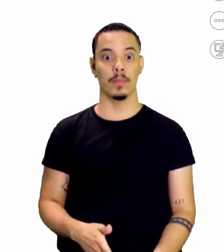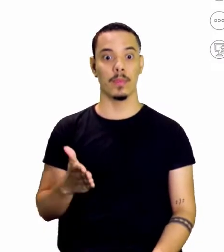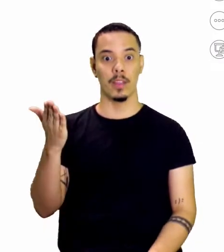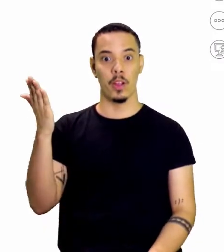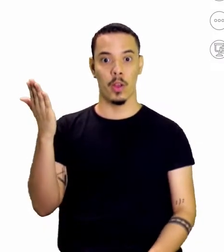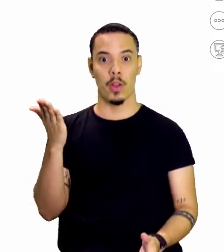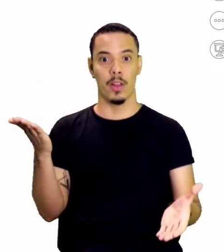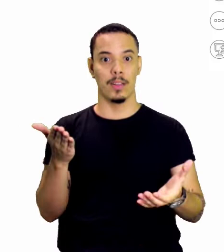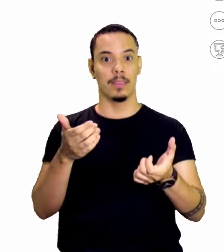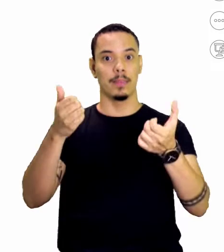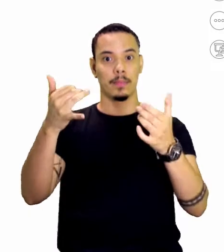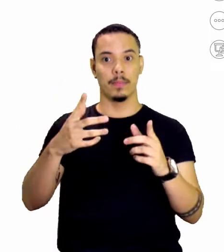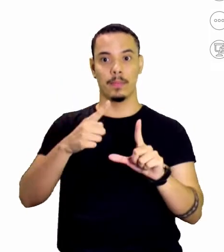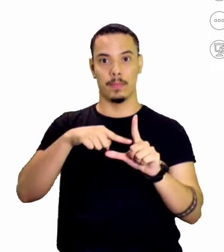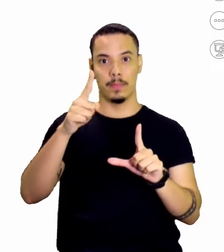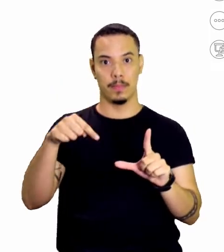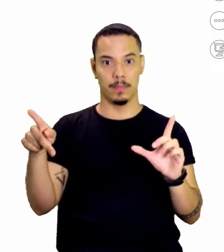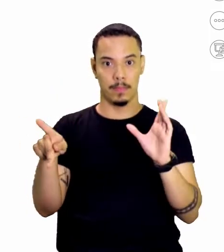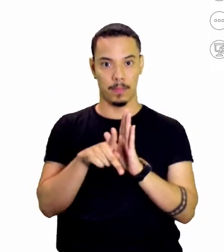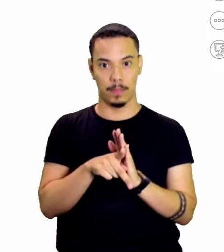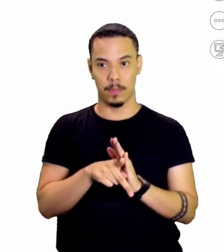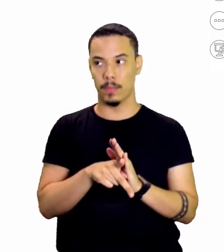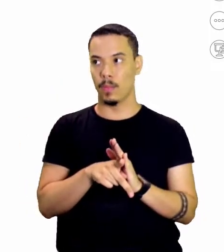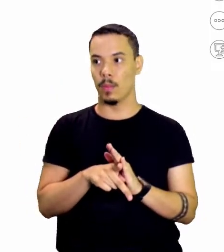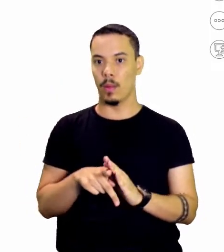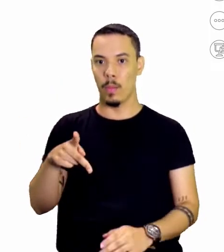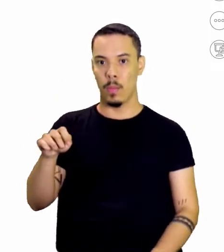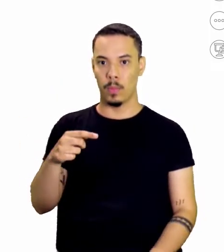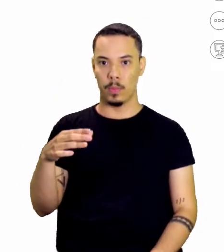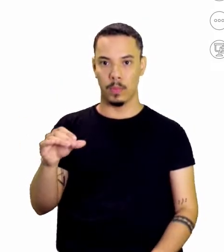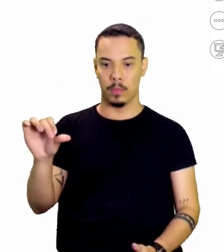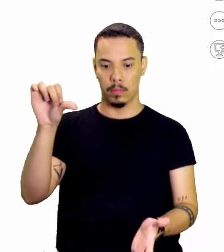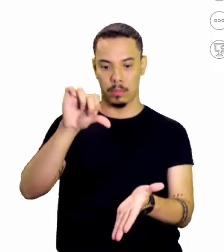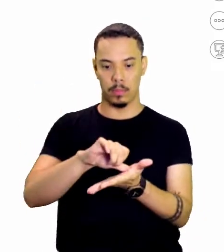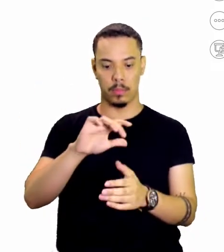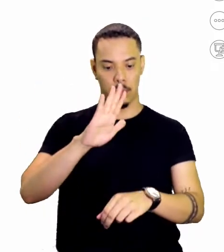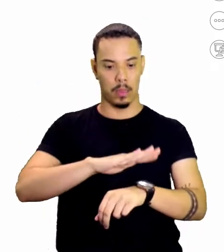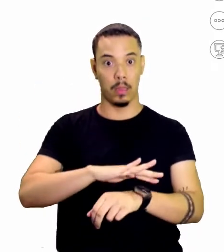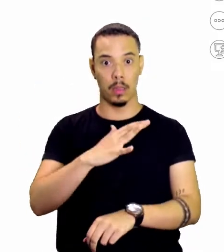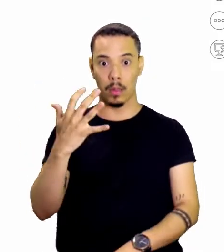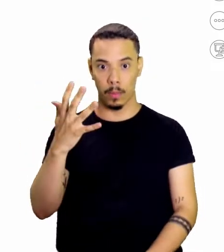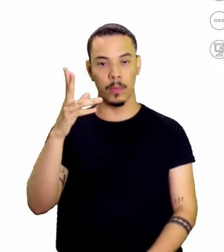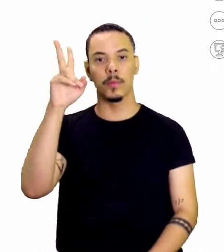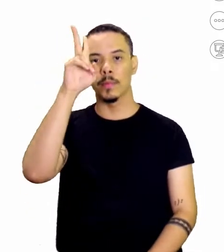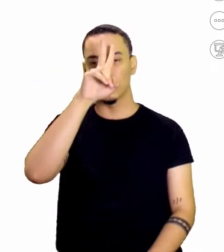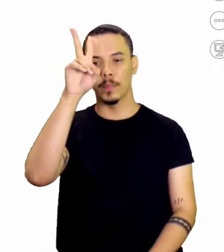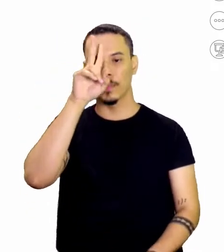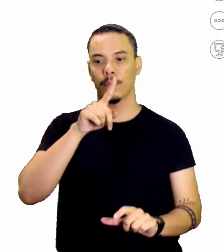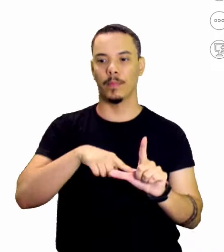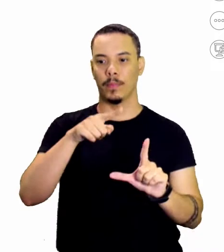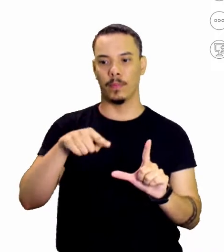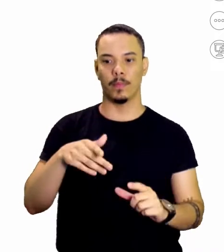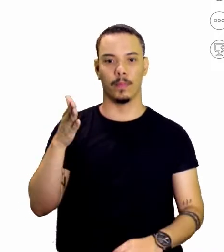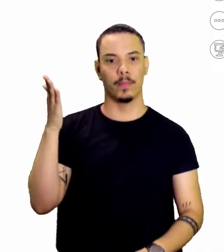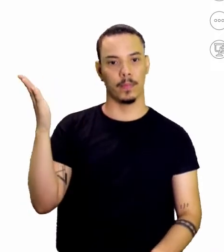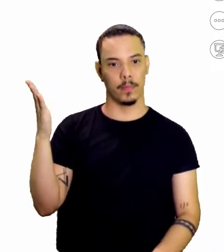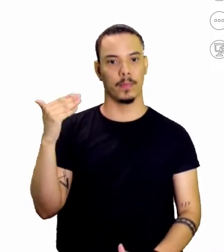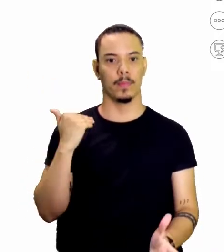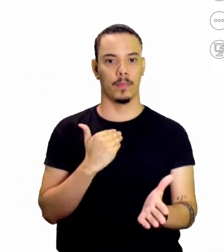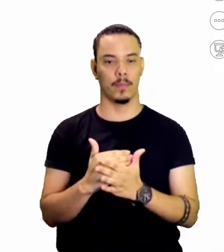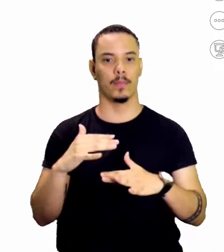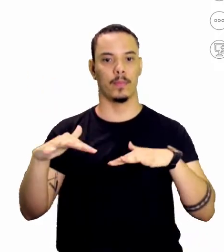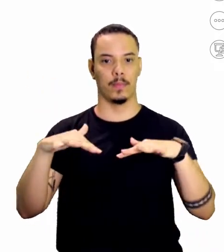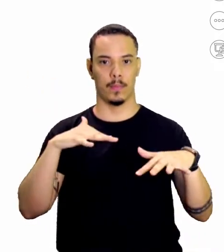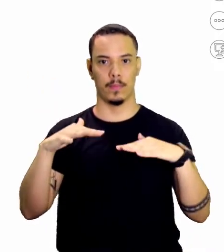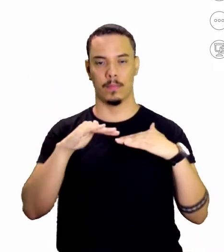Líder vamos falar mais um gráfico de posição versus tempo e lembrando que o gráfico de posição versus tempo lá